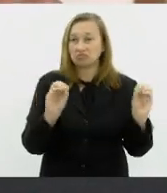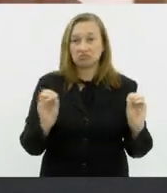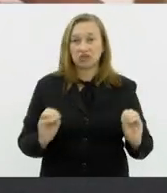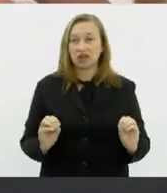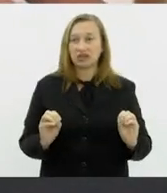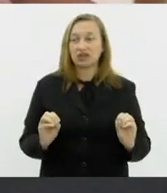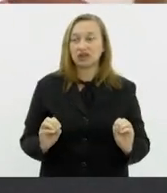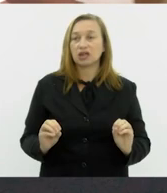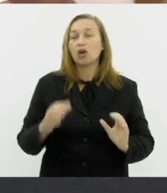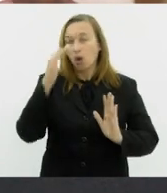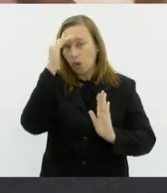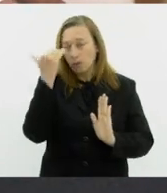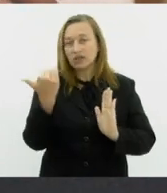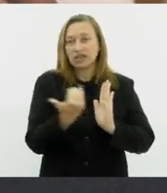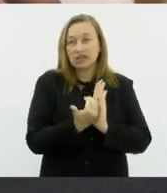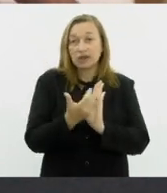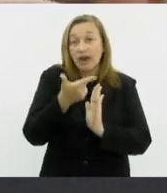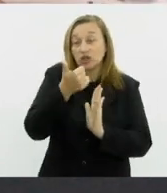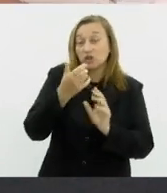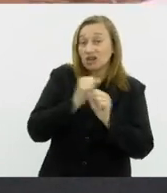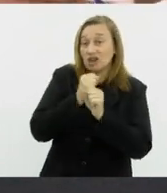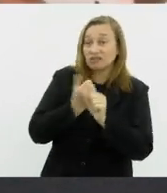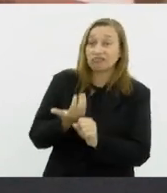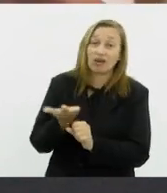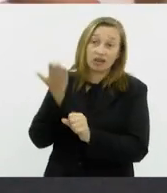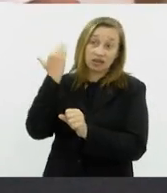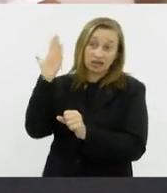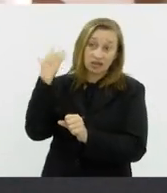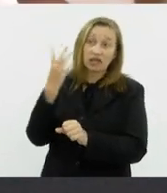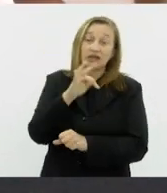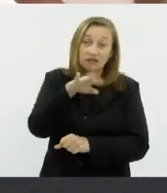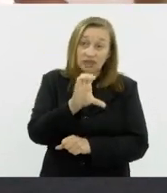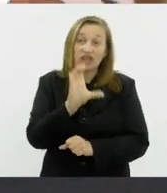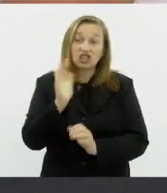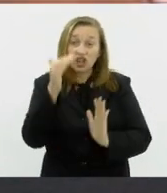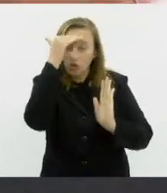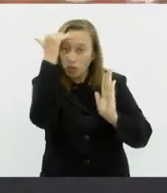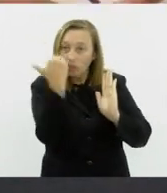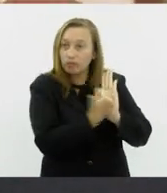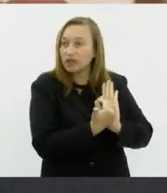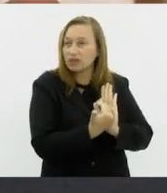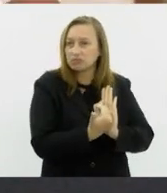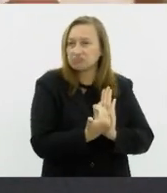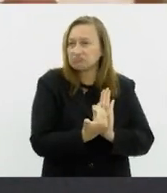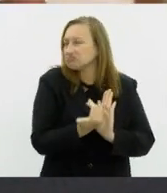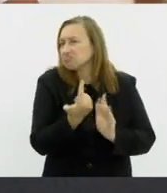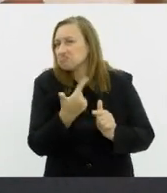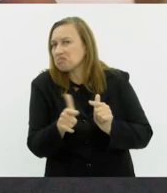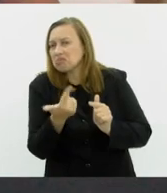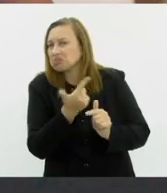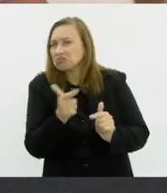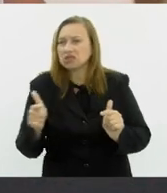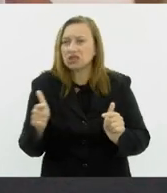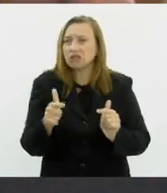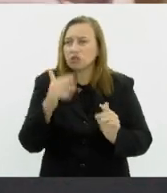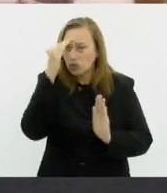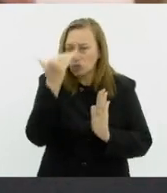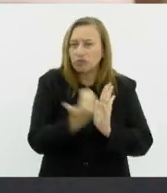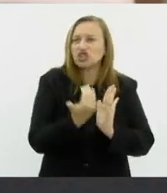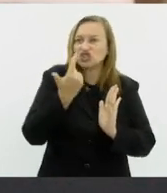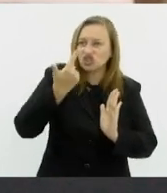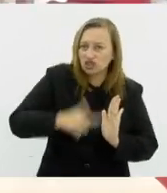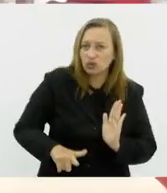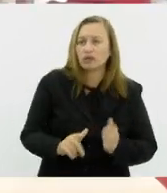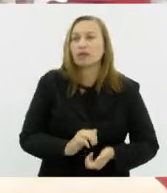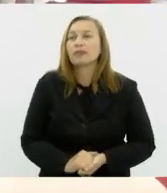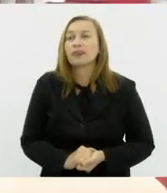Cumprimos, basicamente, o TAC que está aqui. É o TAC que nós já cumprimos integralmente e não teremos o menor problema em cumpri-lo novamente. E